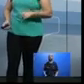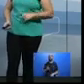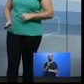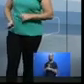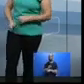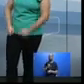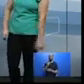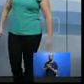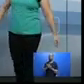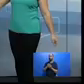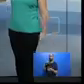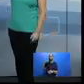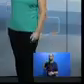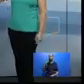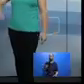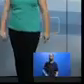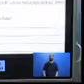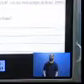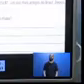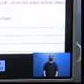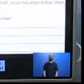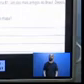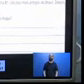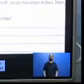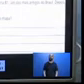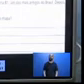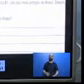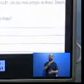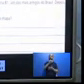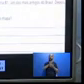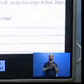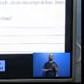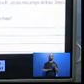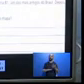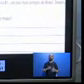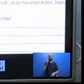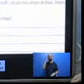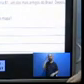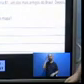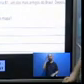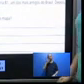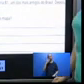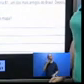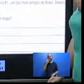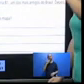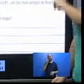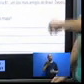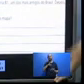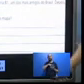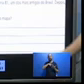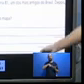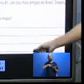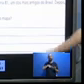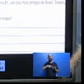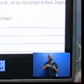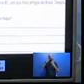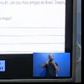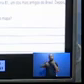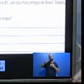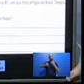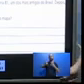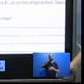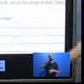as próximas aulas. Vamos lá na atividade, que agora ficou facinho. Tanto que a gente já leu e já falou. Na